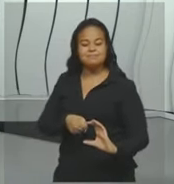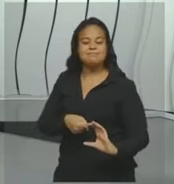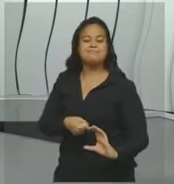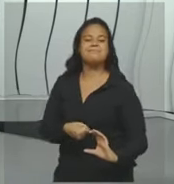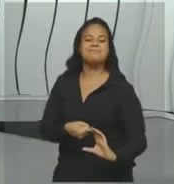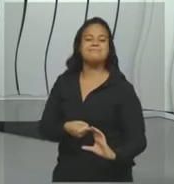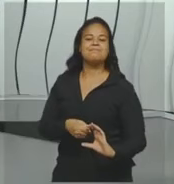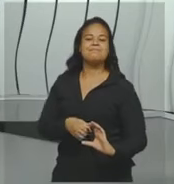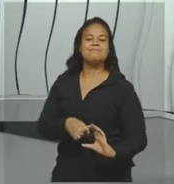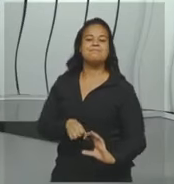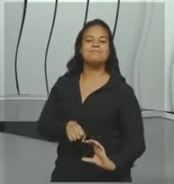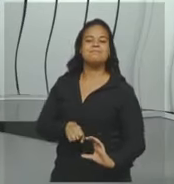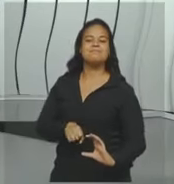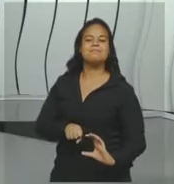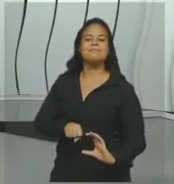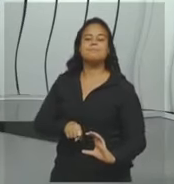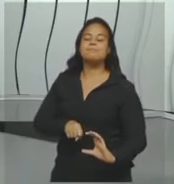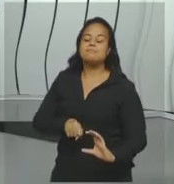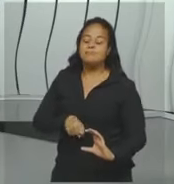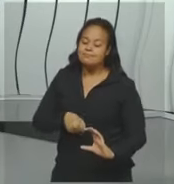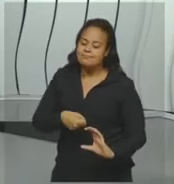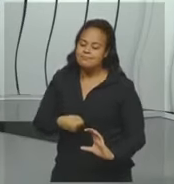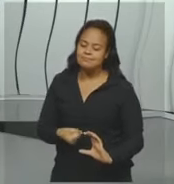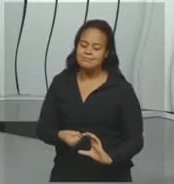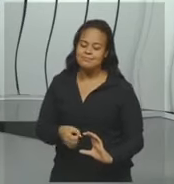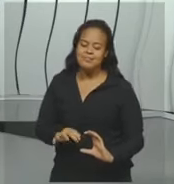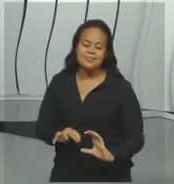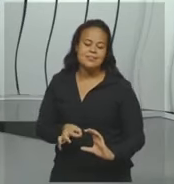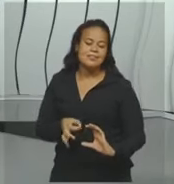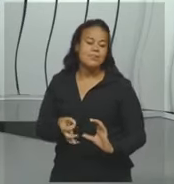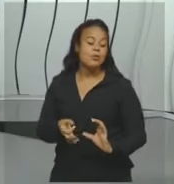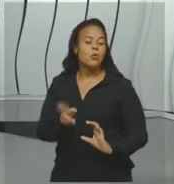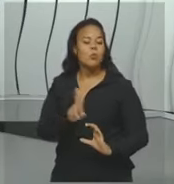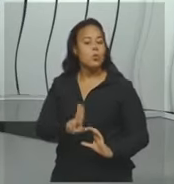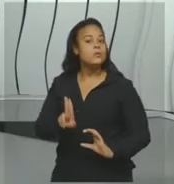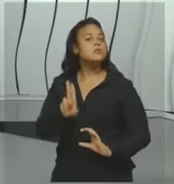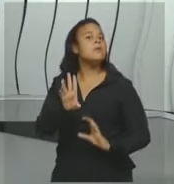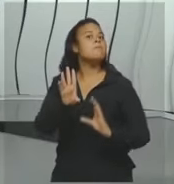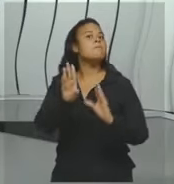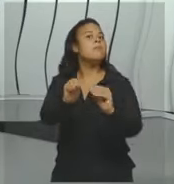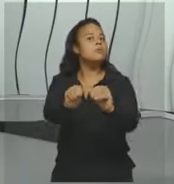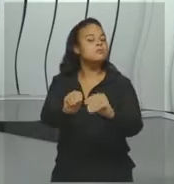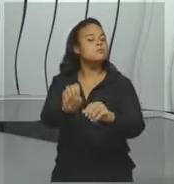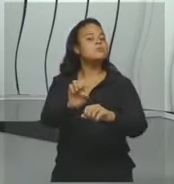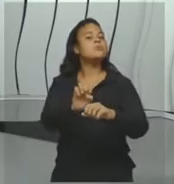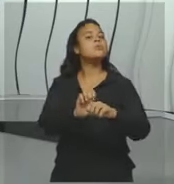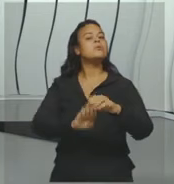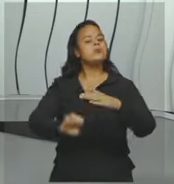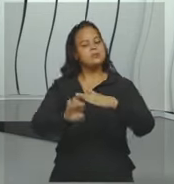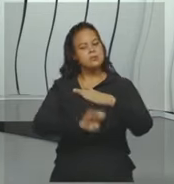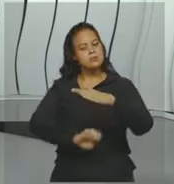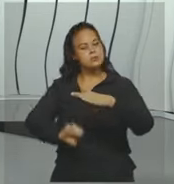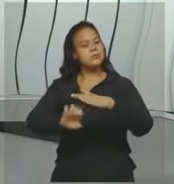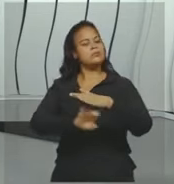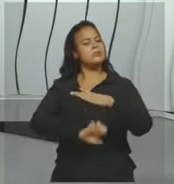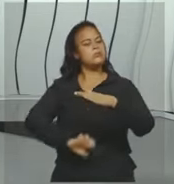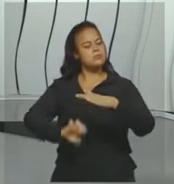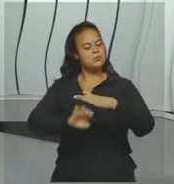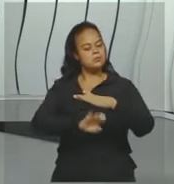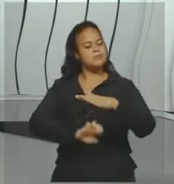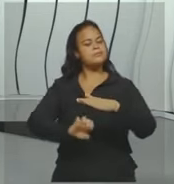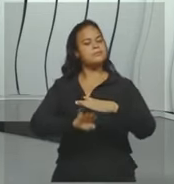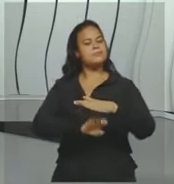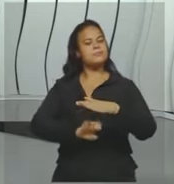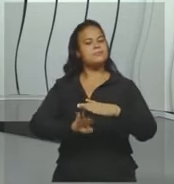levantá-lo pela metade. Então a roldana móvel é super, super útil, super usada nas indústrias e é o que nos permite, por exemplo, levantar